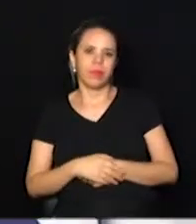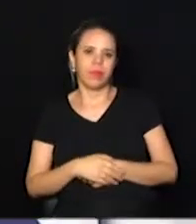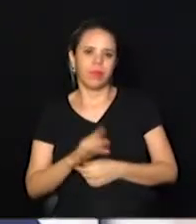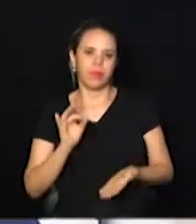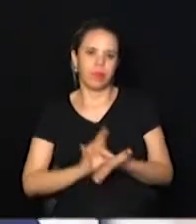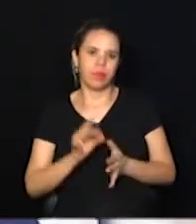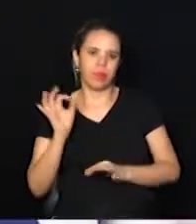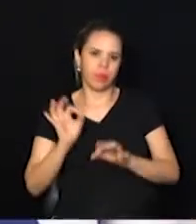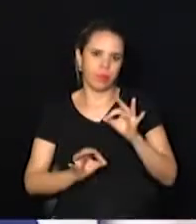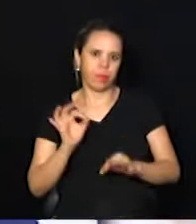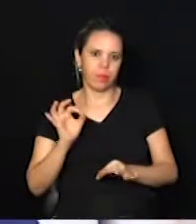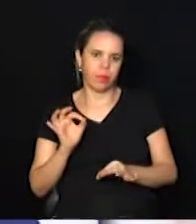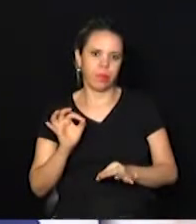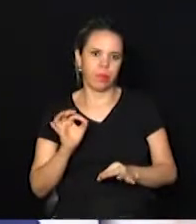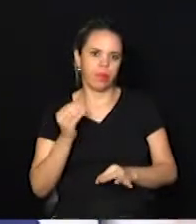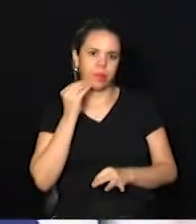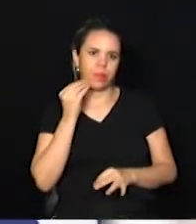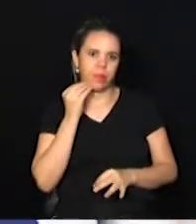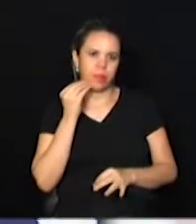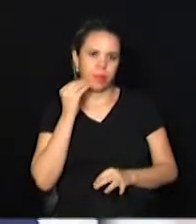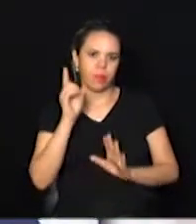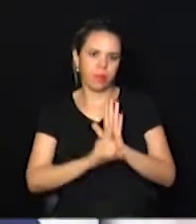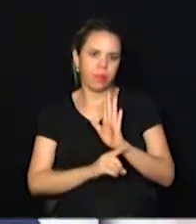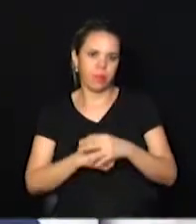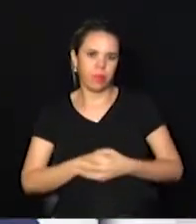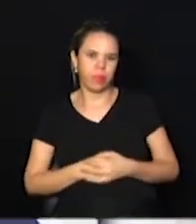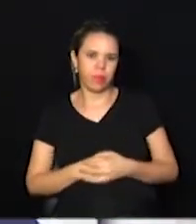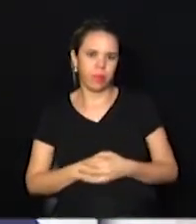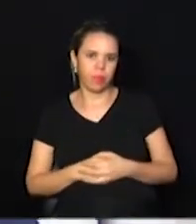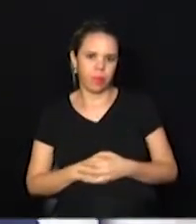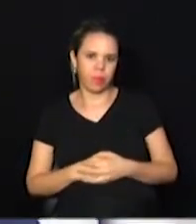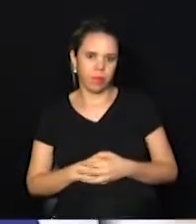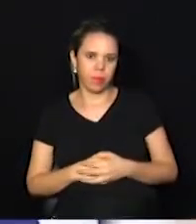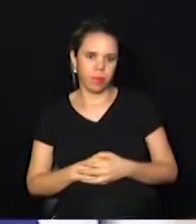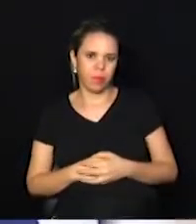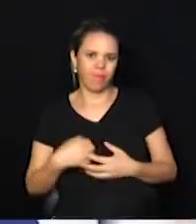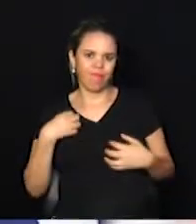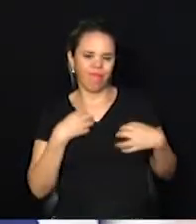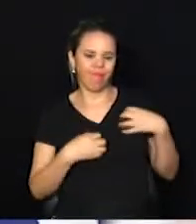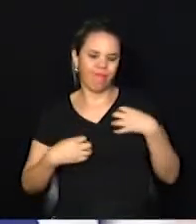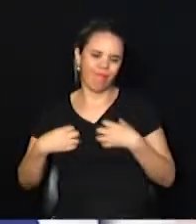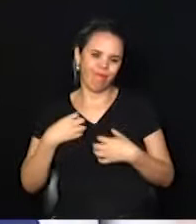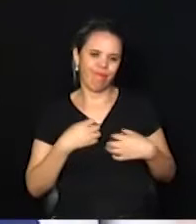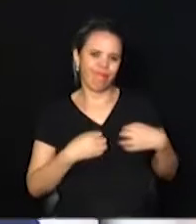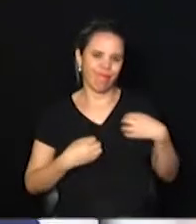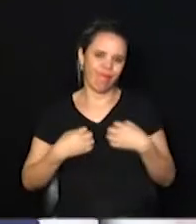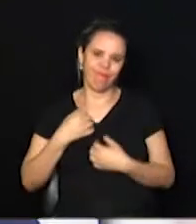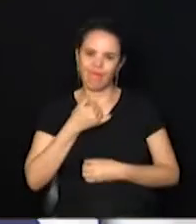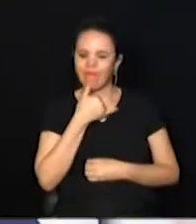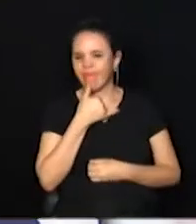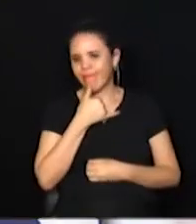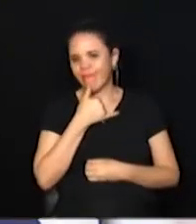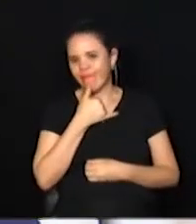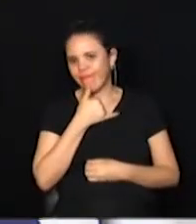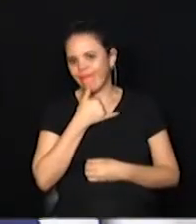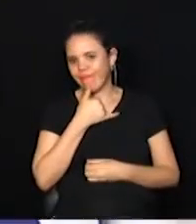de justiça, um Brasil de fato de oportunidade e de direitos. Então, é muito doloroso, muito penoso a